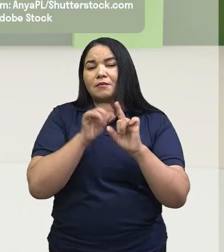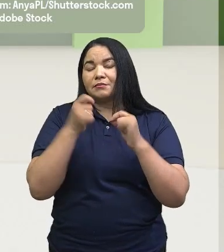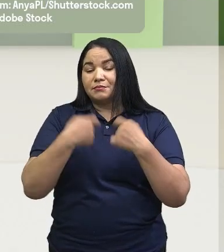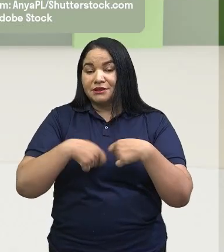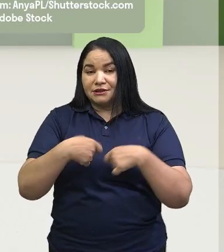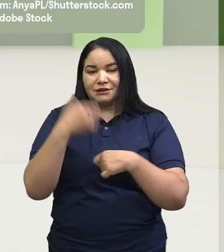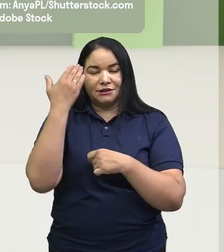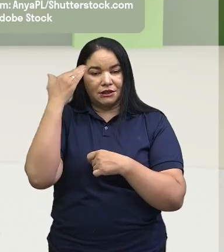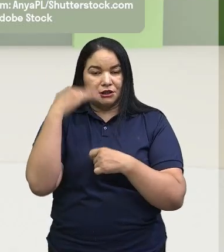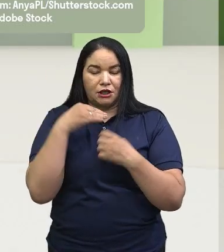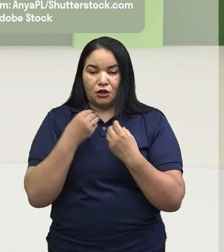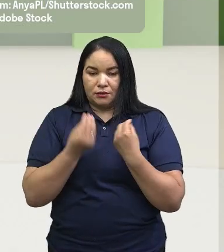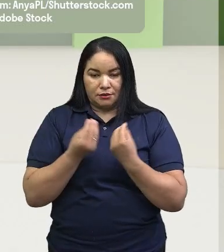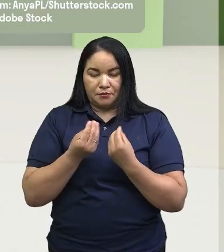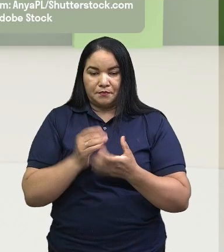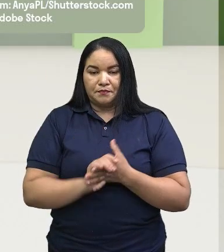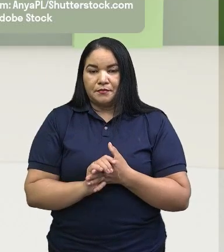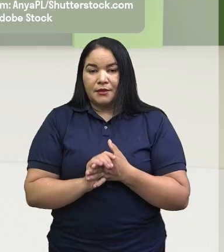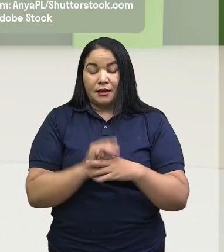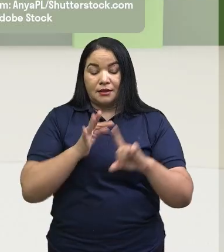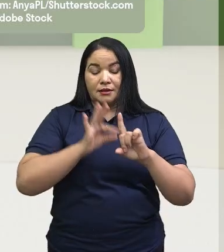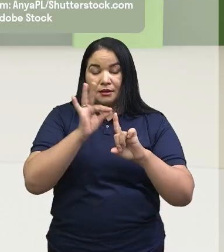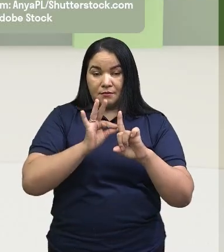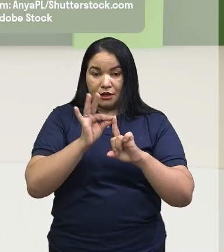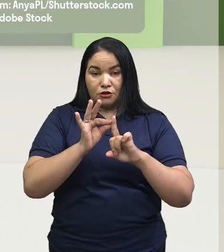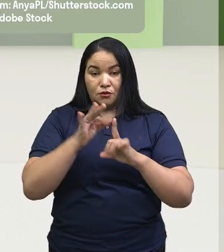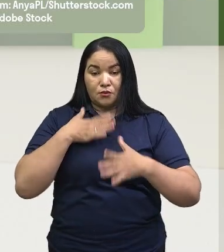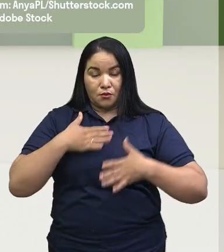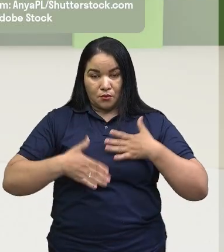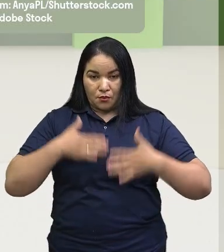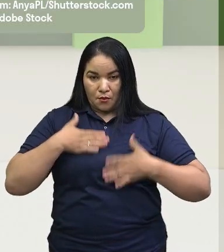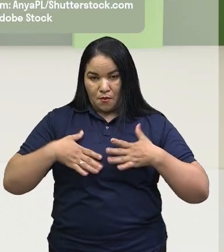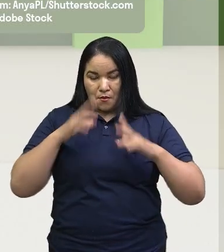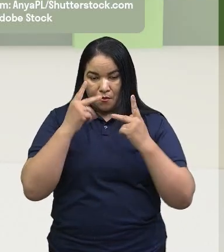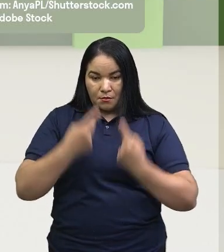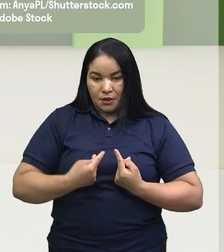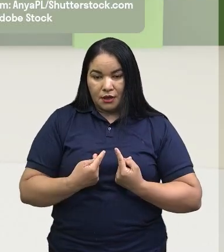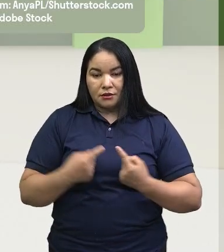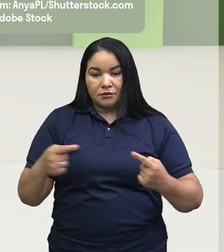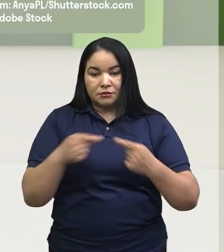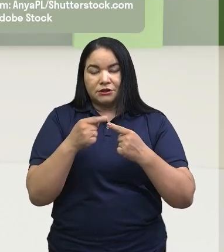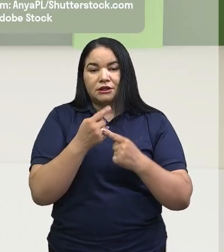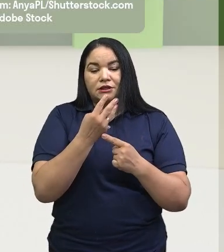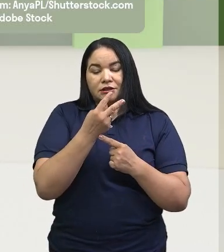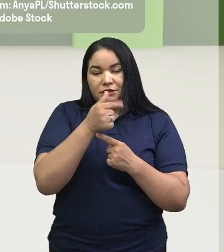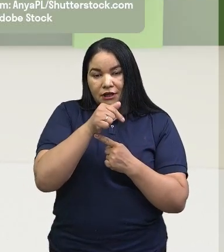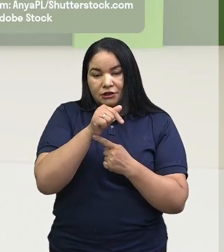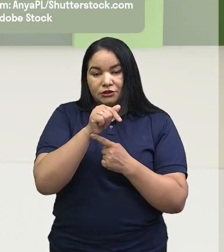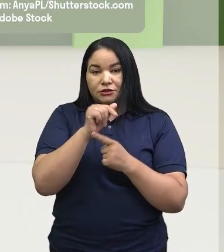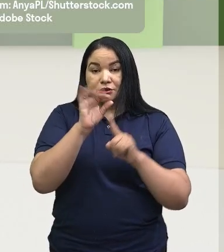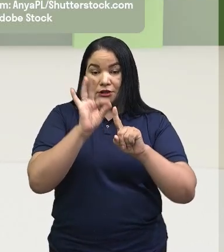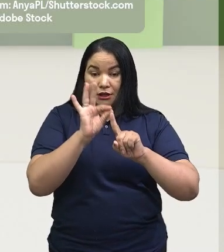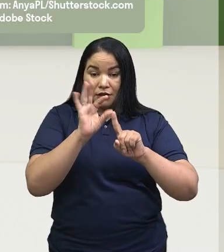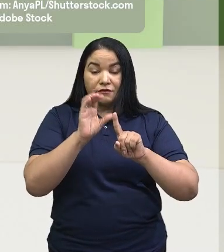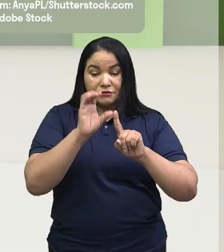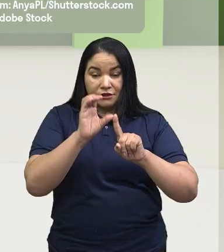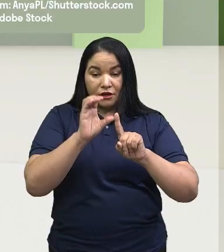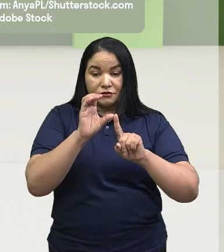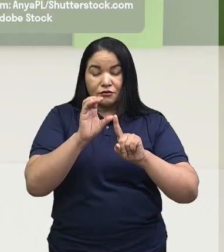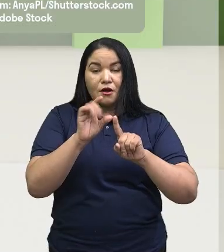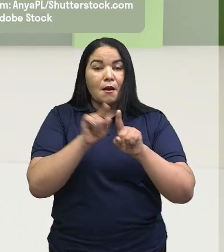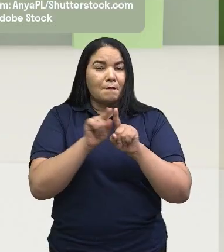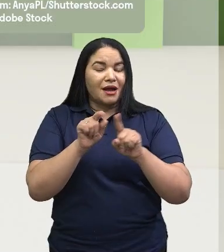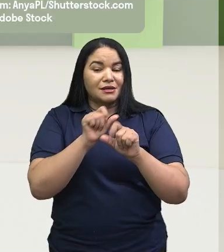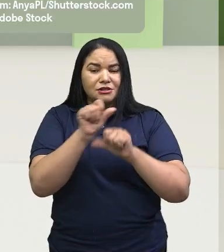como, por exemplo, a temperatura corporal humana equivale a 37 graus Celsius, mas se eu for fazer